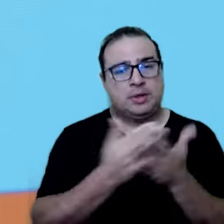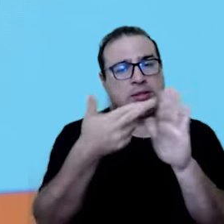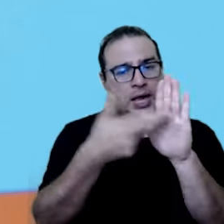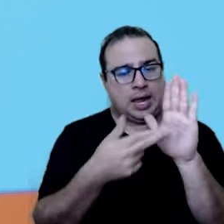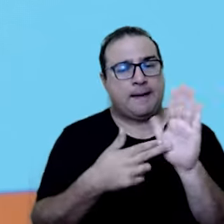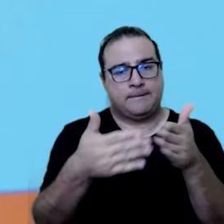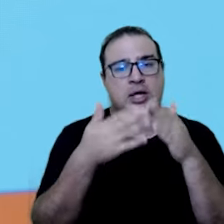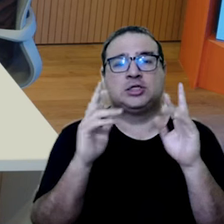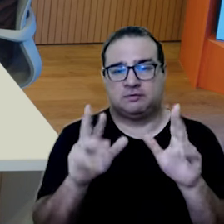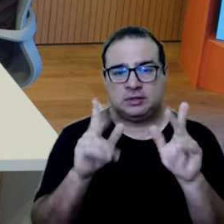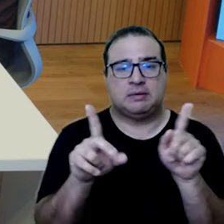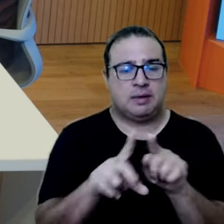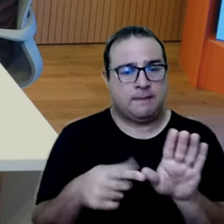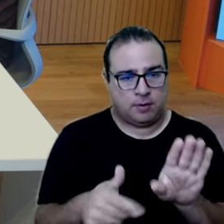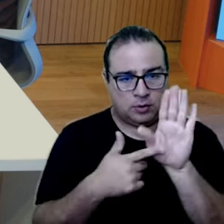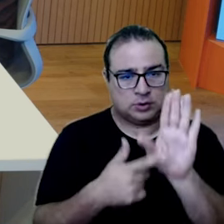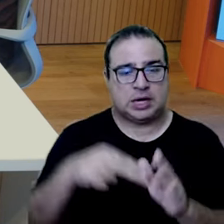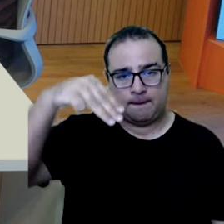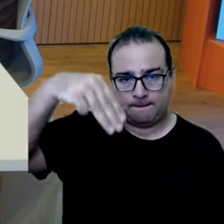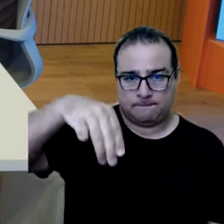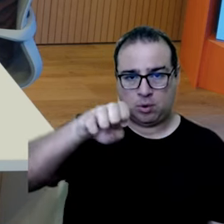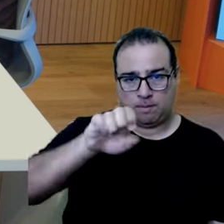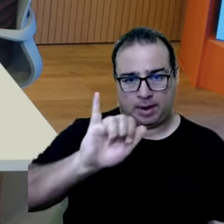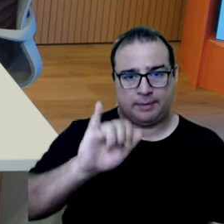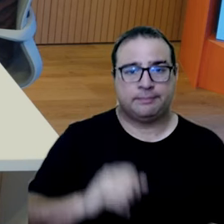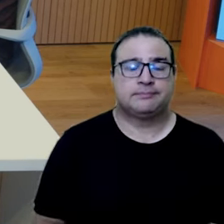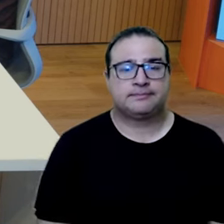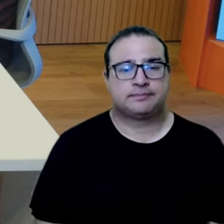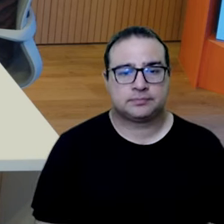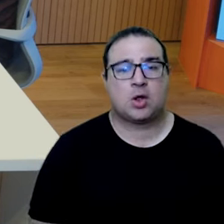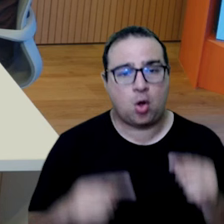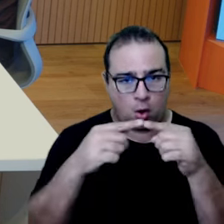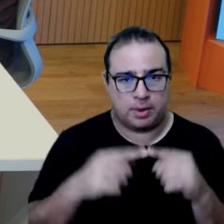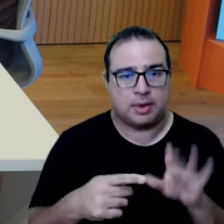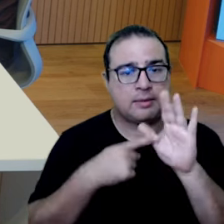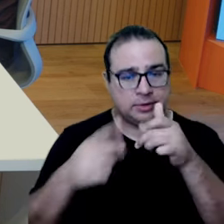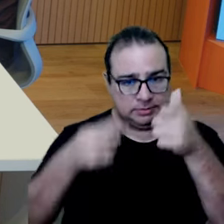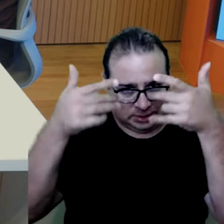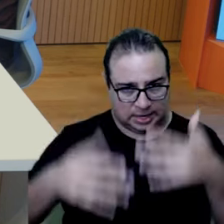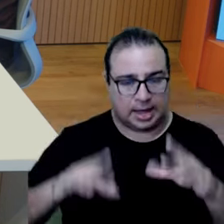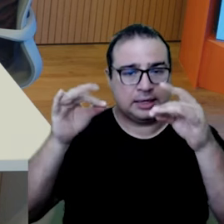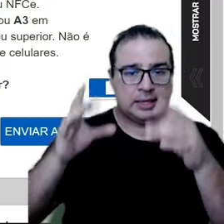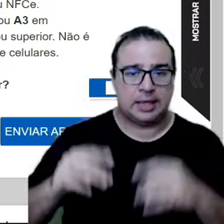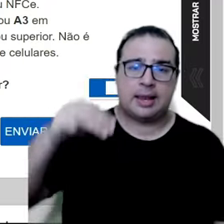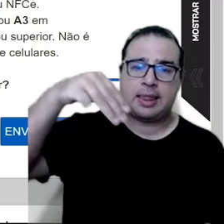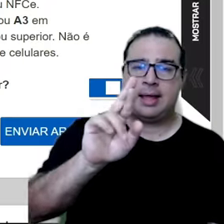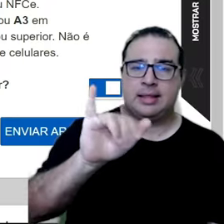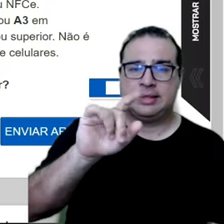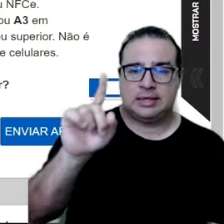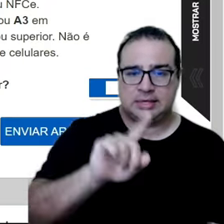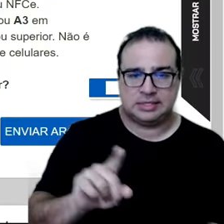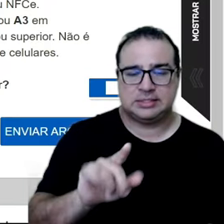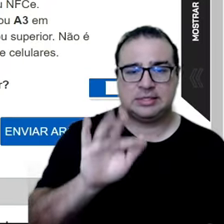de diferenciação pro meio até mesmo pro meio famosa Matriz fiscal que nós vamos ver daqui a pouco né exatamente